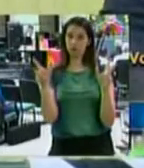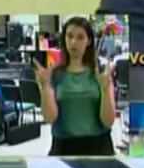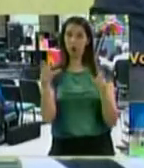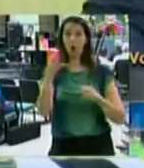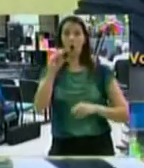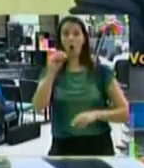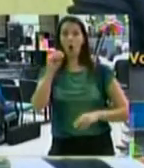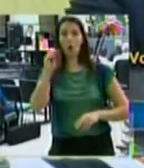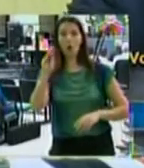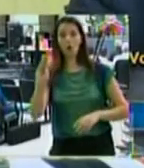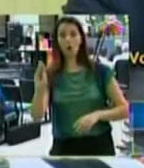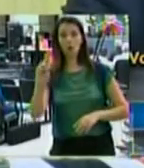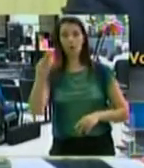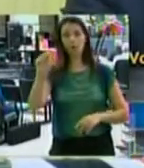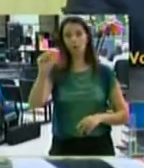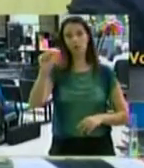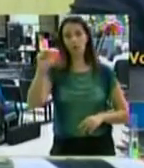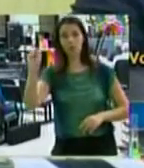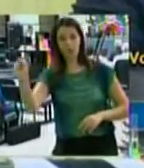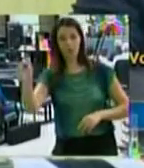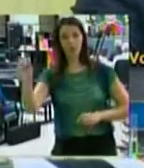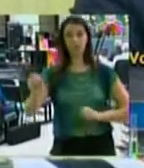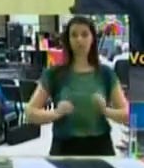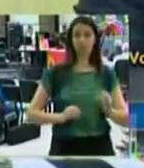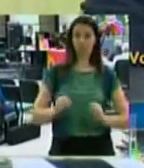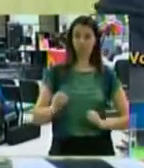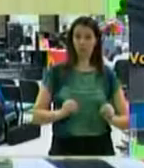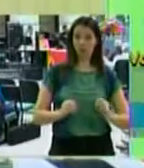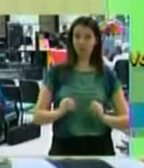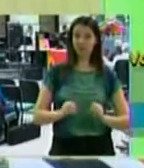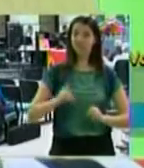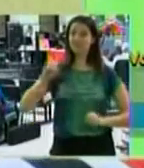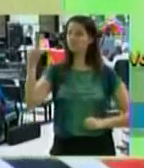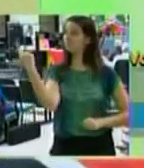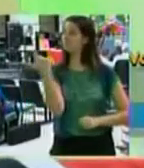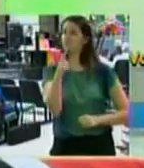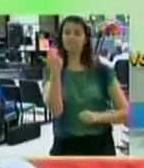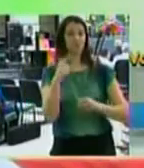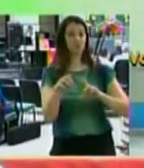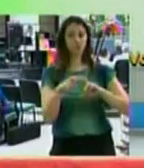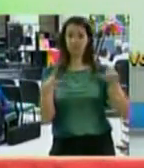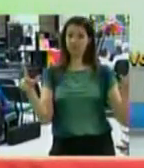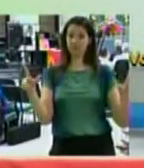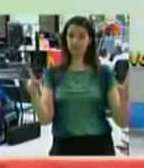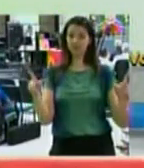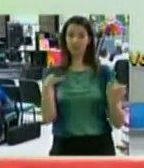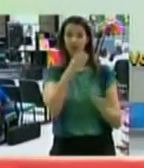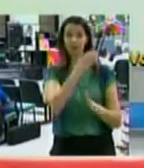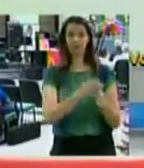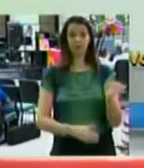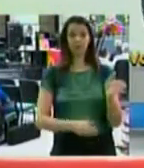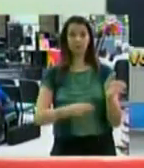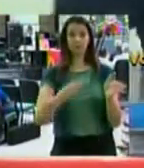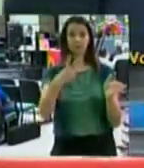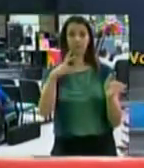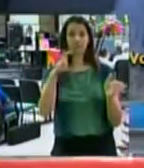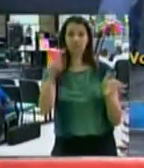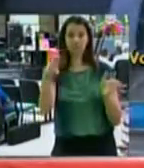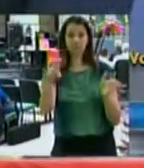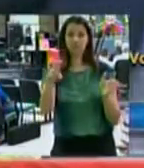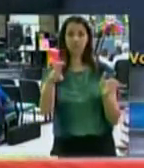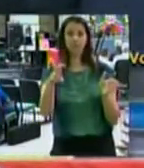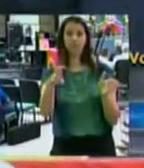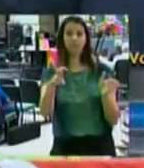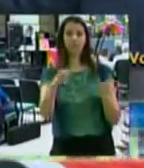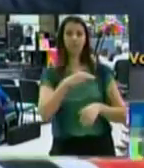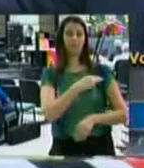e obras. Eu te provo na Bíblia que para Deus não existe diferença. Capítulo 25 do Evangelho